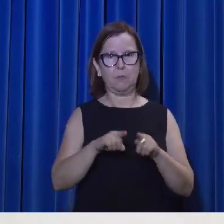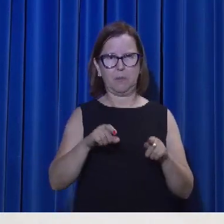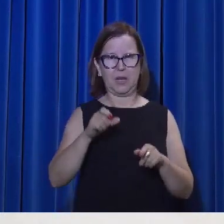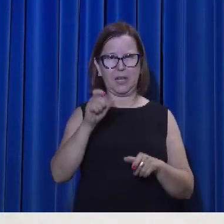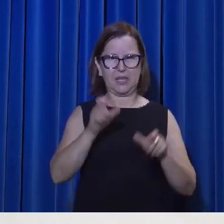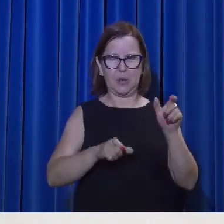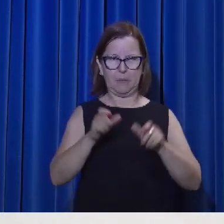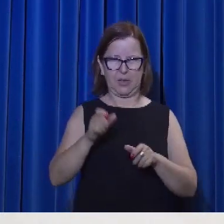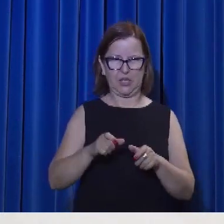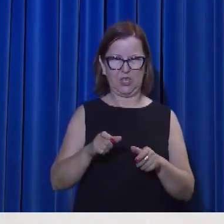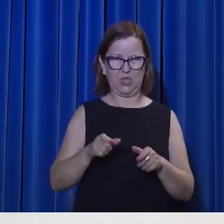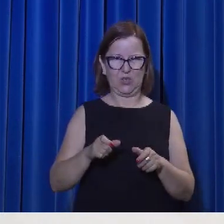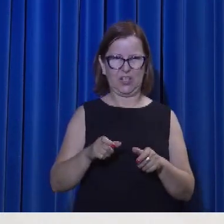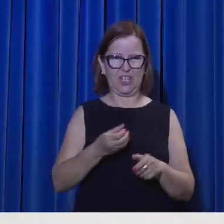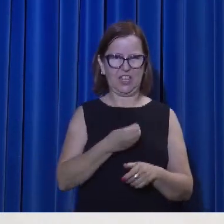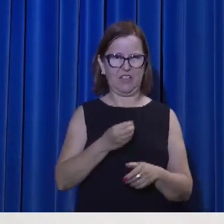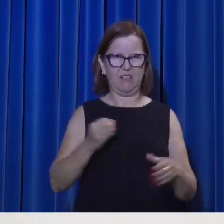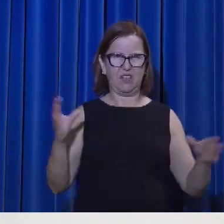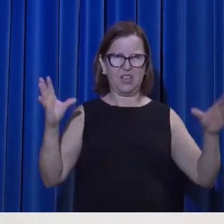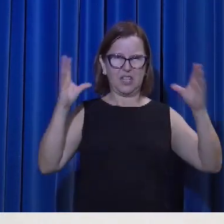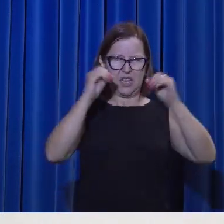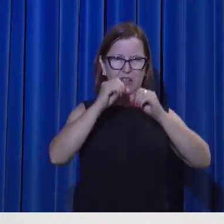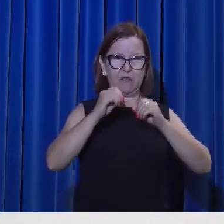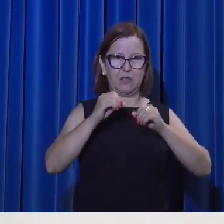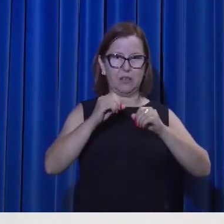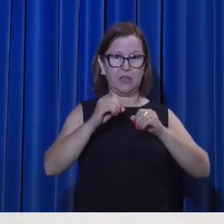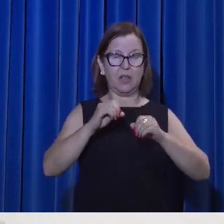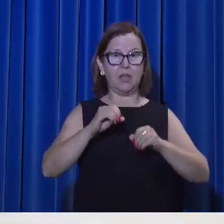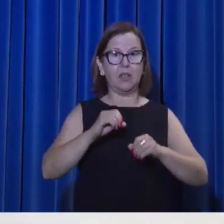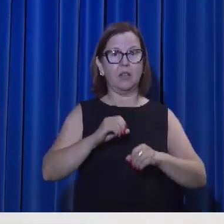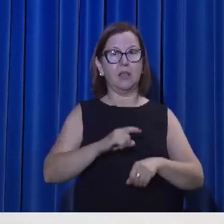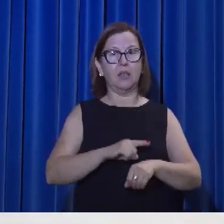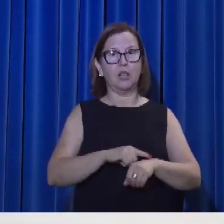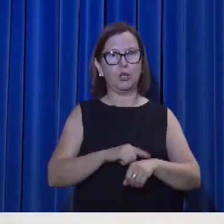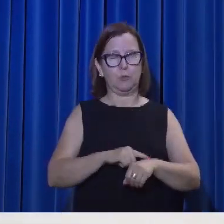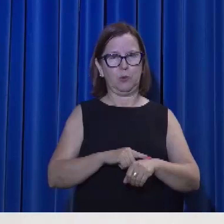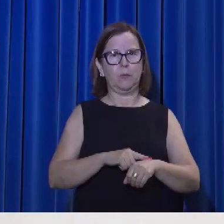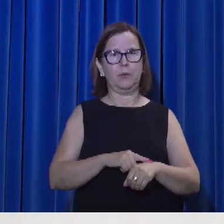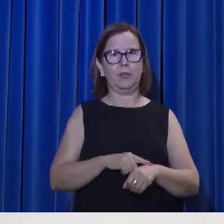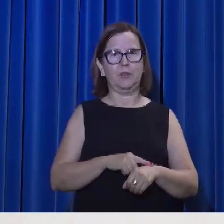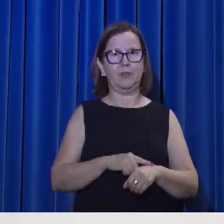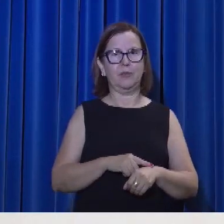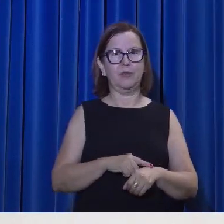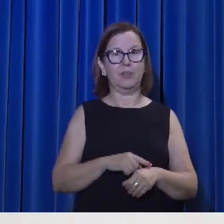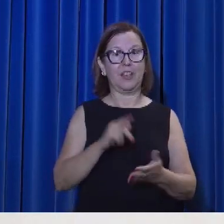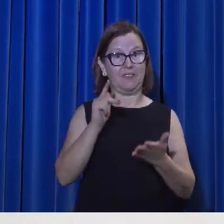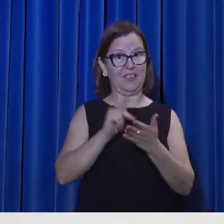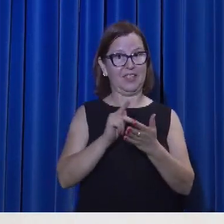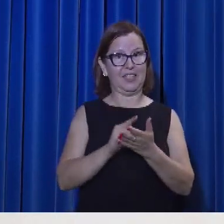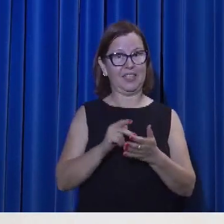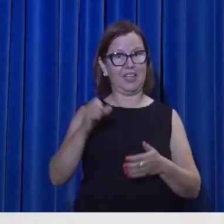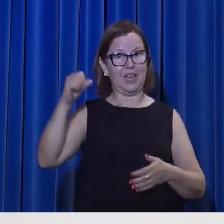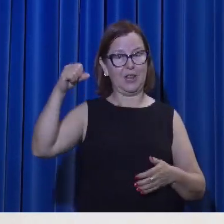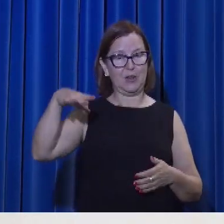tais, que quando a verdadeira luz veio ao mundo, ninguém o reconheceu.